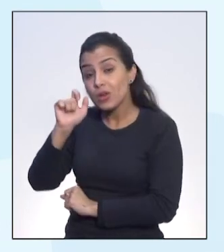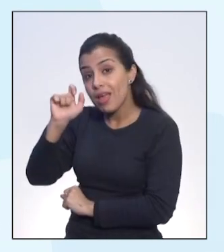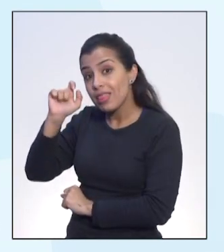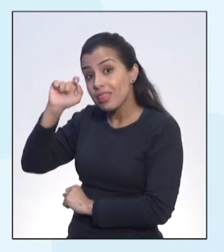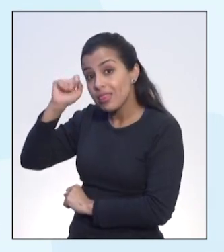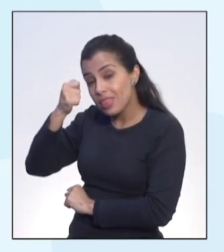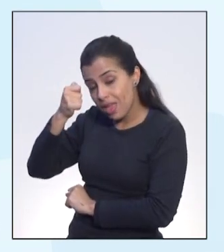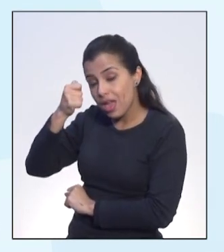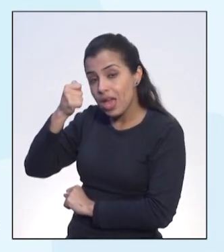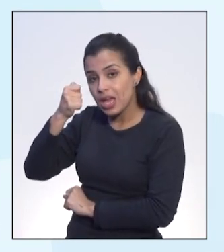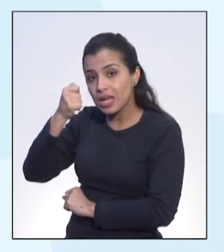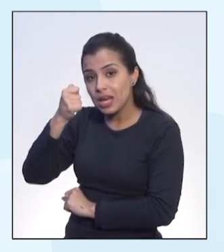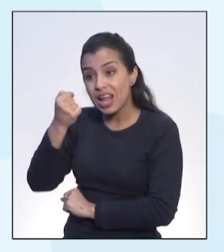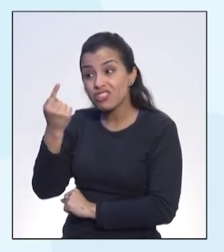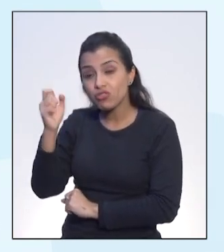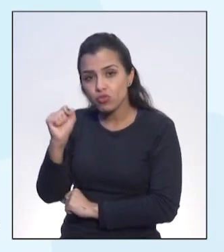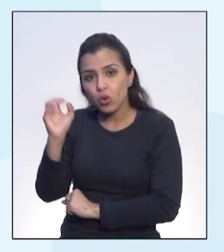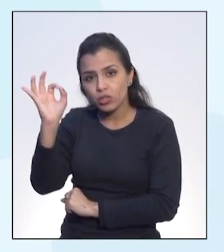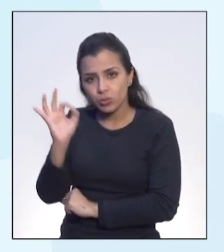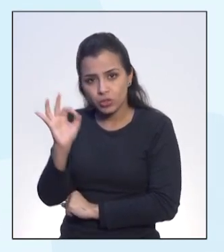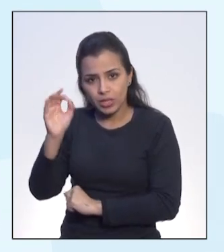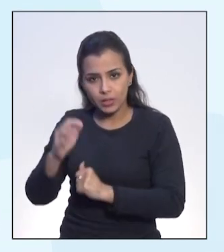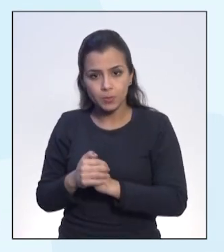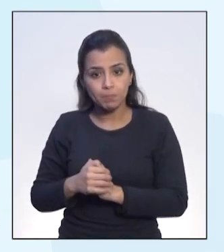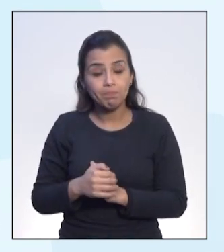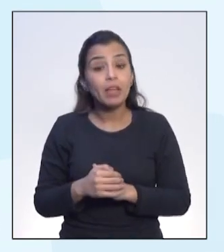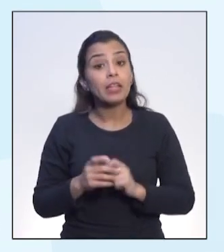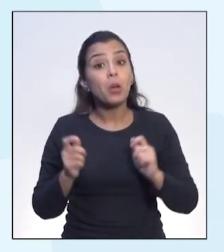gastam 18%. Então,